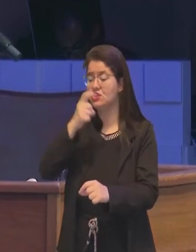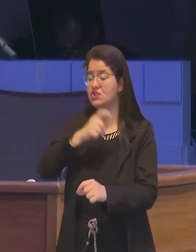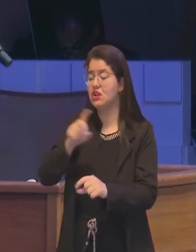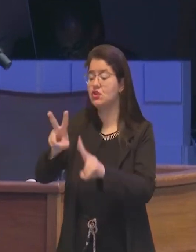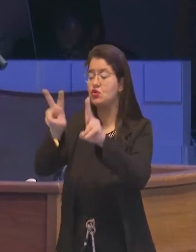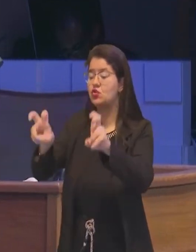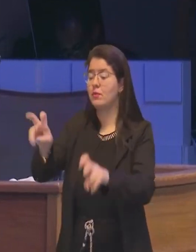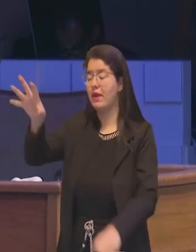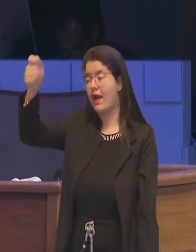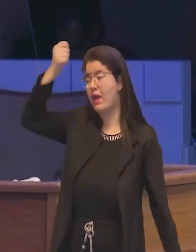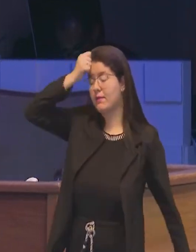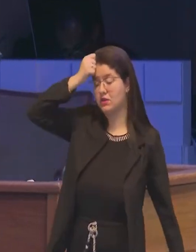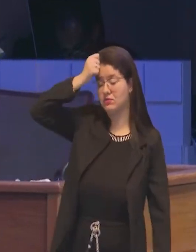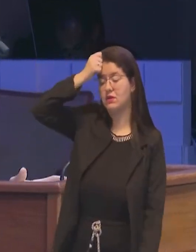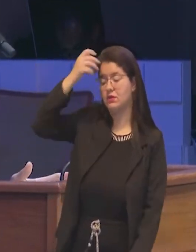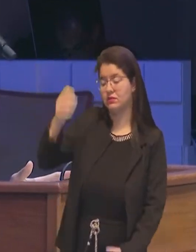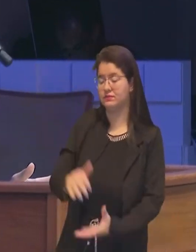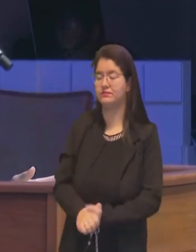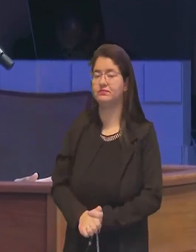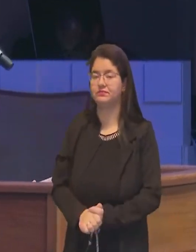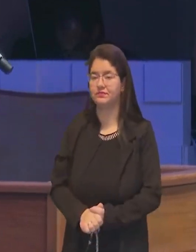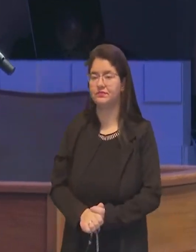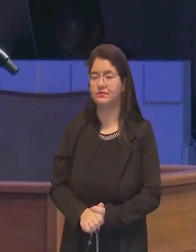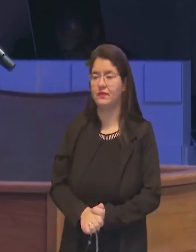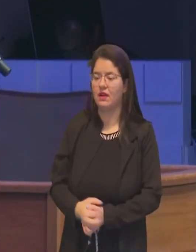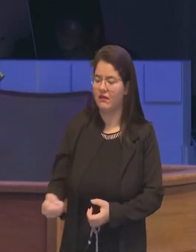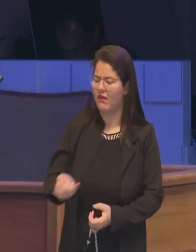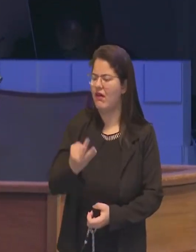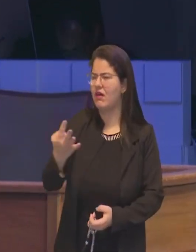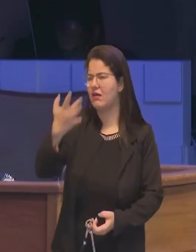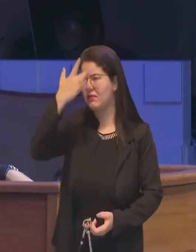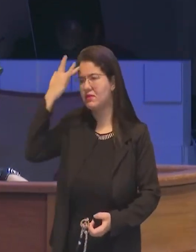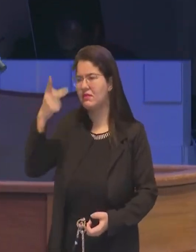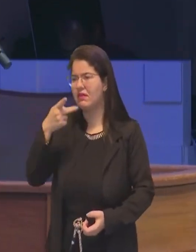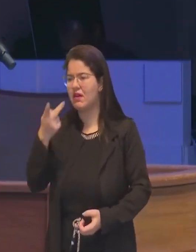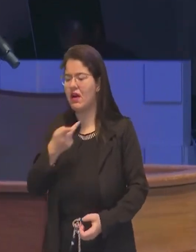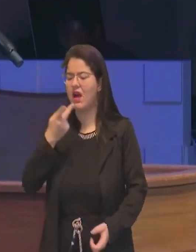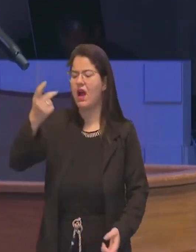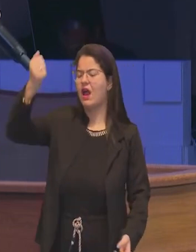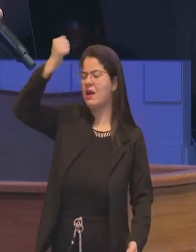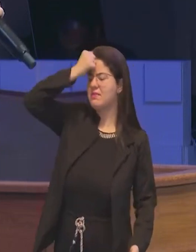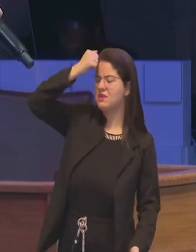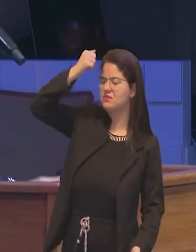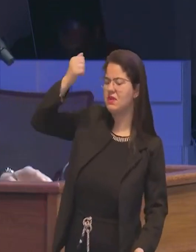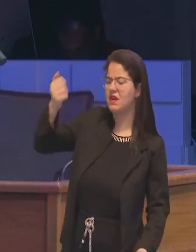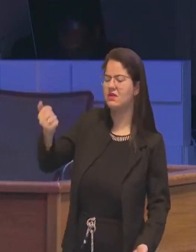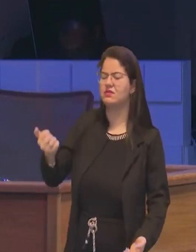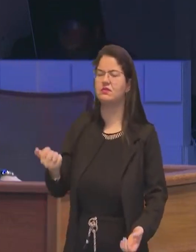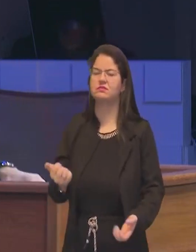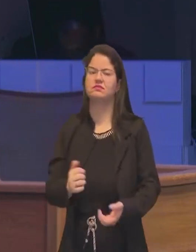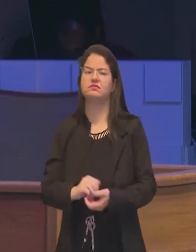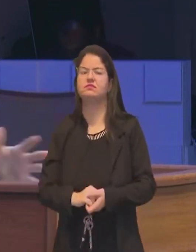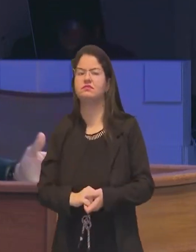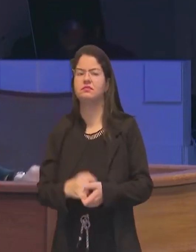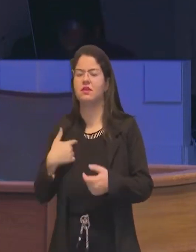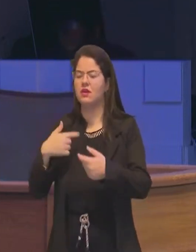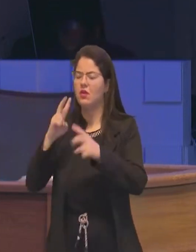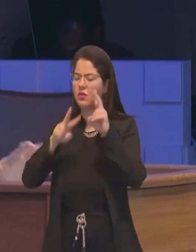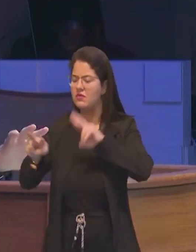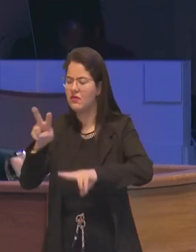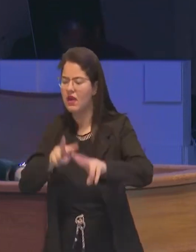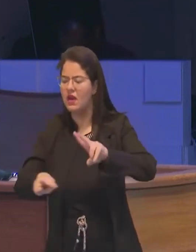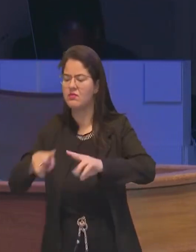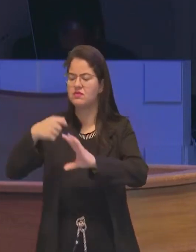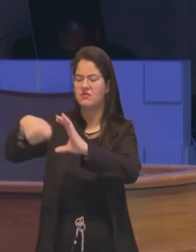arrependimento. Muito se fala hoje de arrependimento. Vemos vídeos